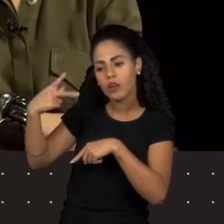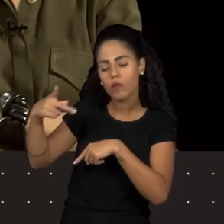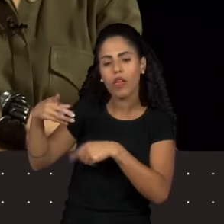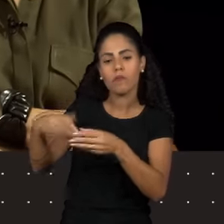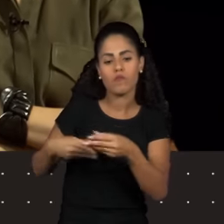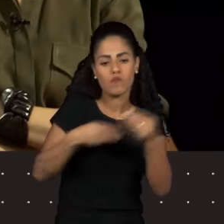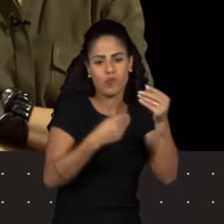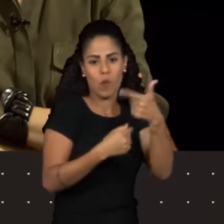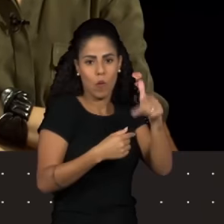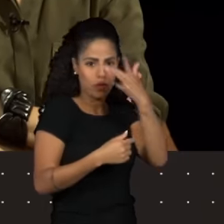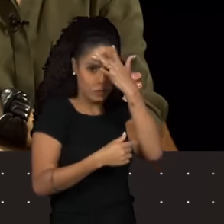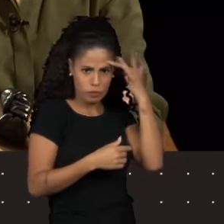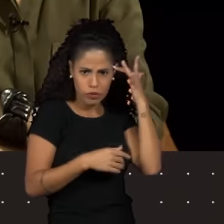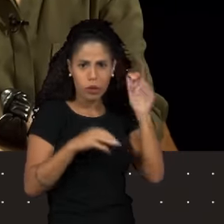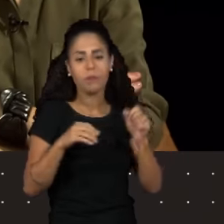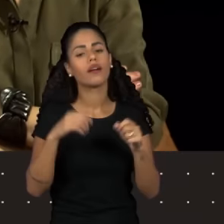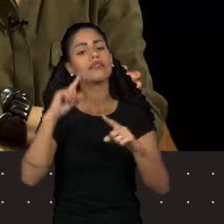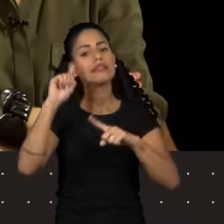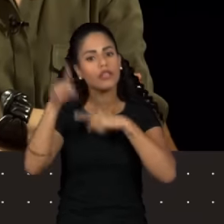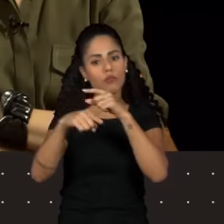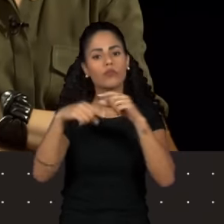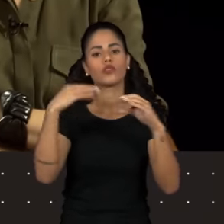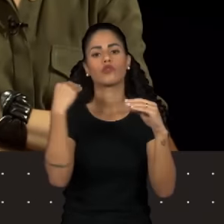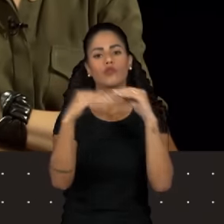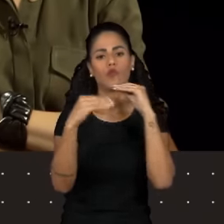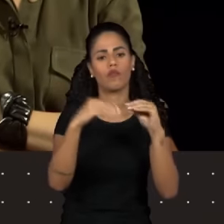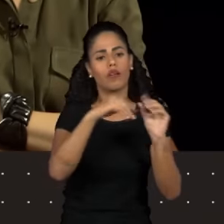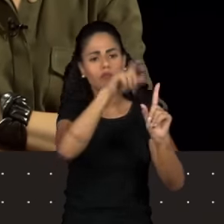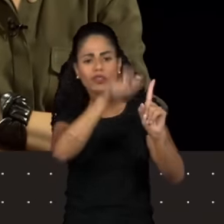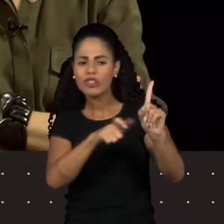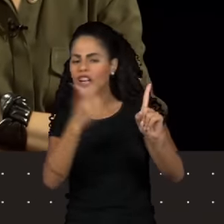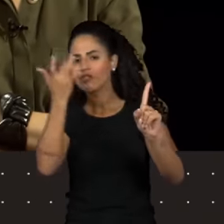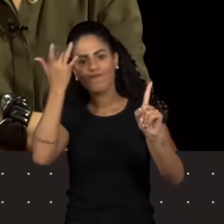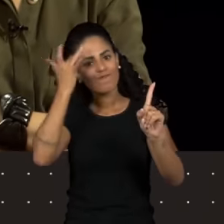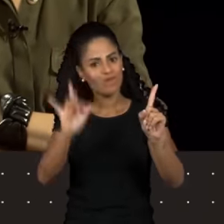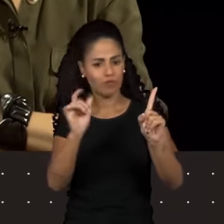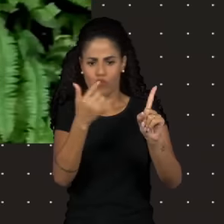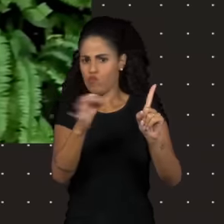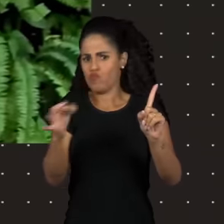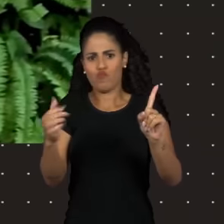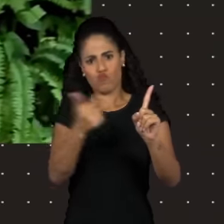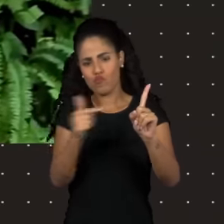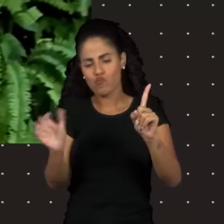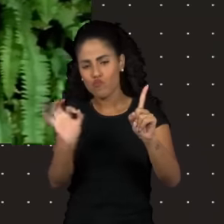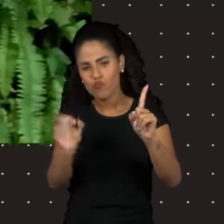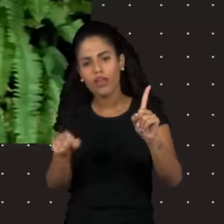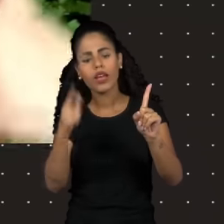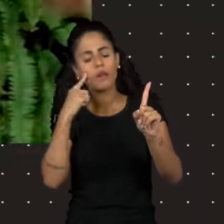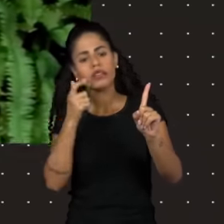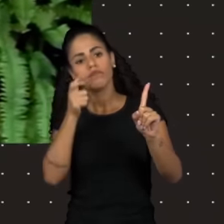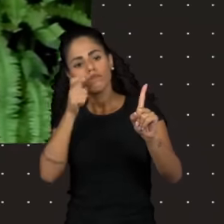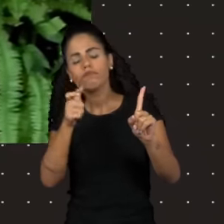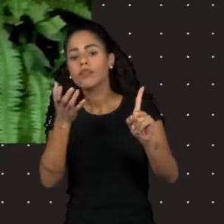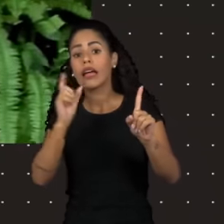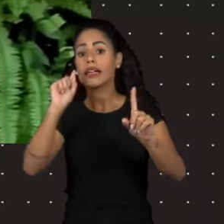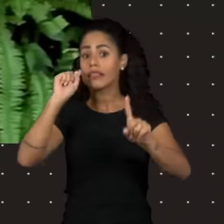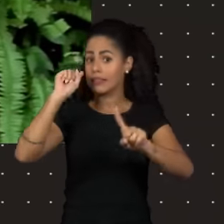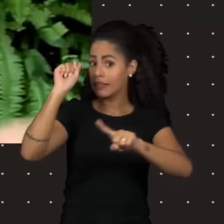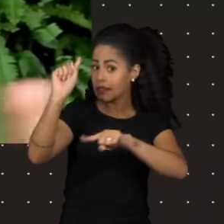Mas daquela novela não tinha personagem, mas o Jaime já ficou encantado com ela. Em